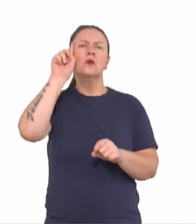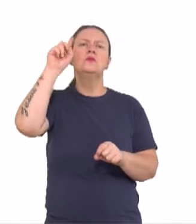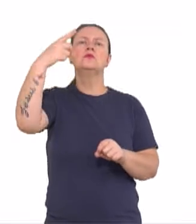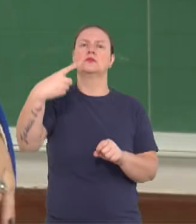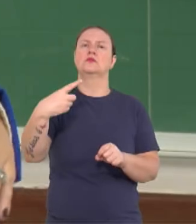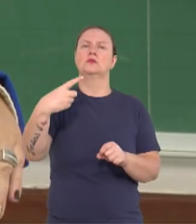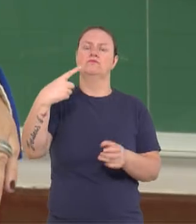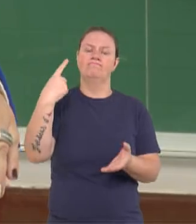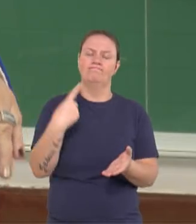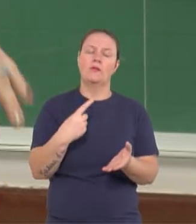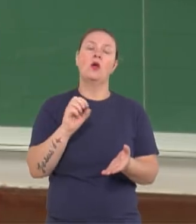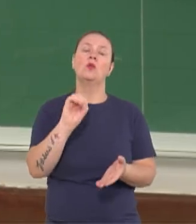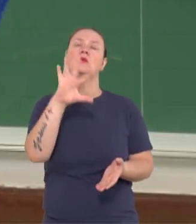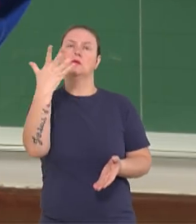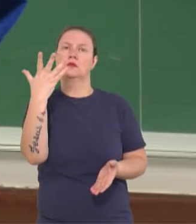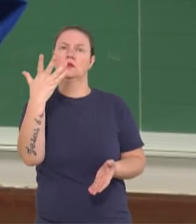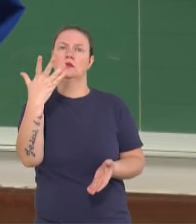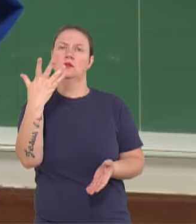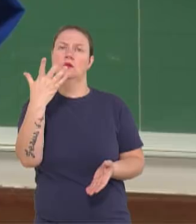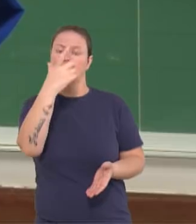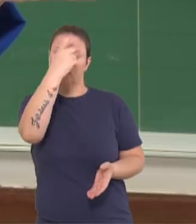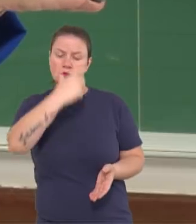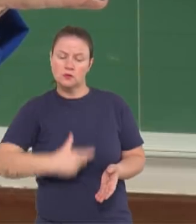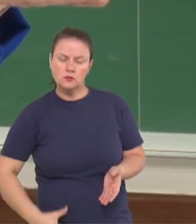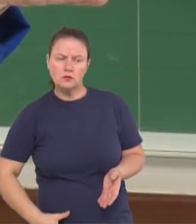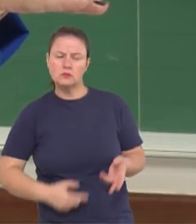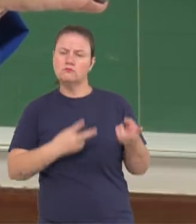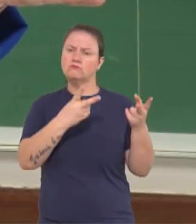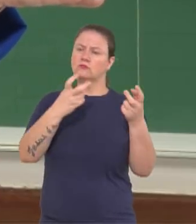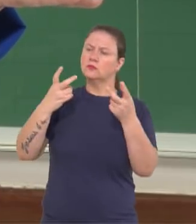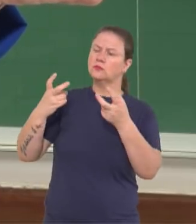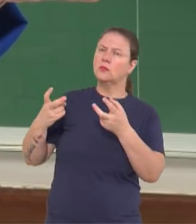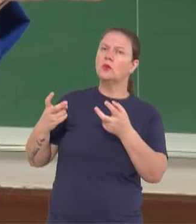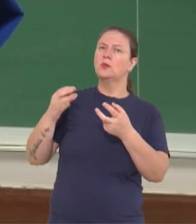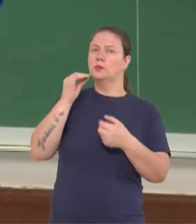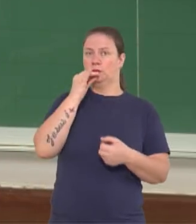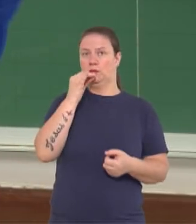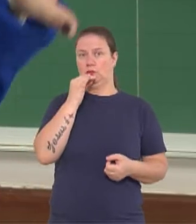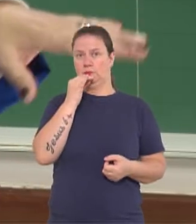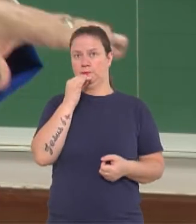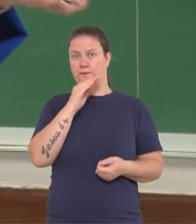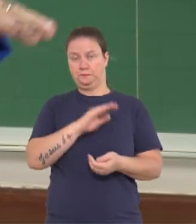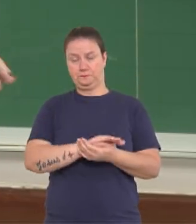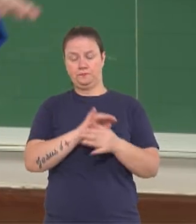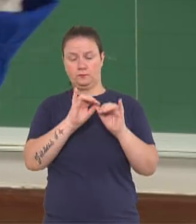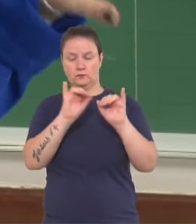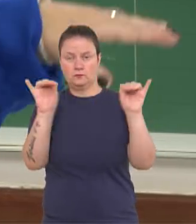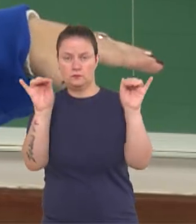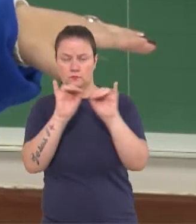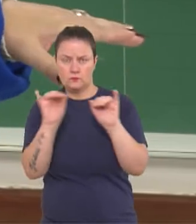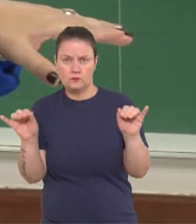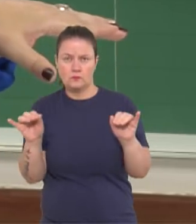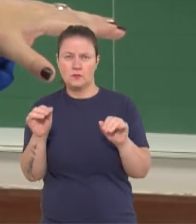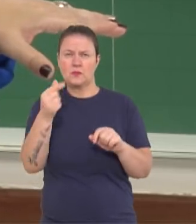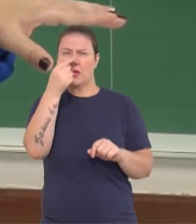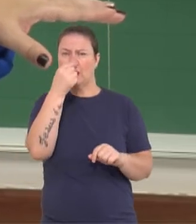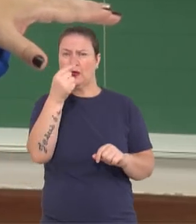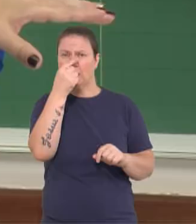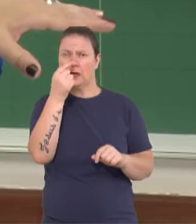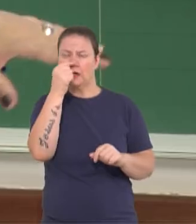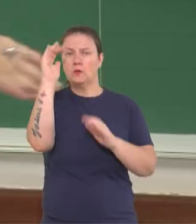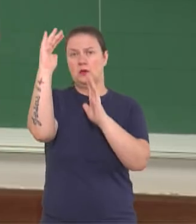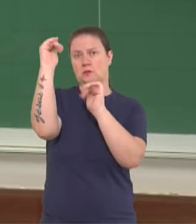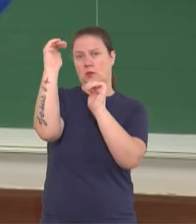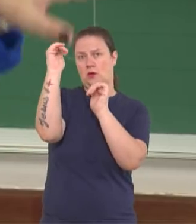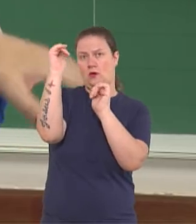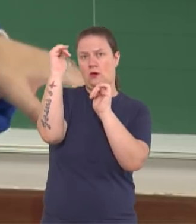ouvinte e o telespectador, eles têm que saber quando que aconteceu, né? Se eu vou falar, por exemplo, vou trazer uma notícia da gripe espanhola, né, que aconteceu